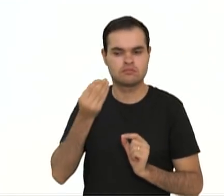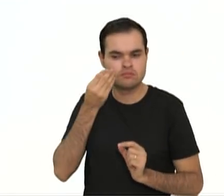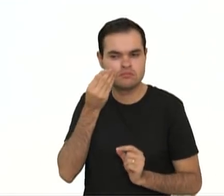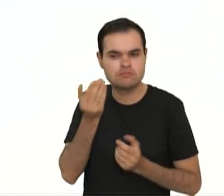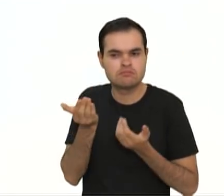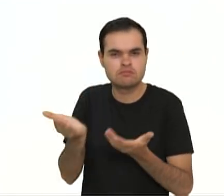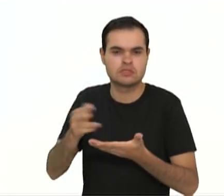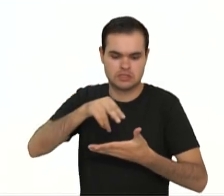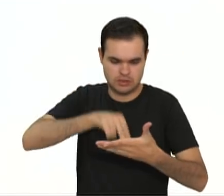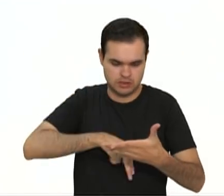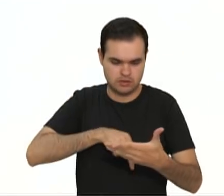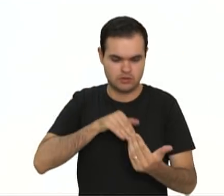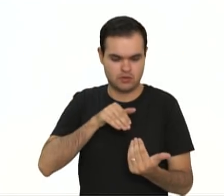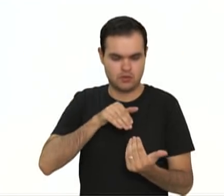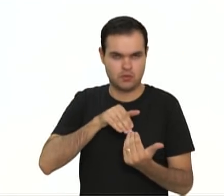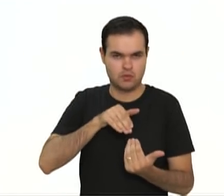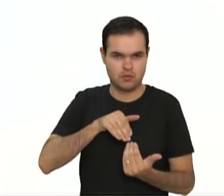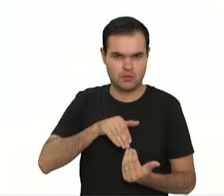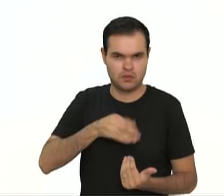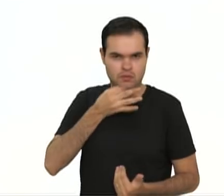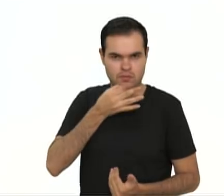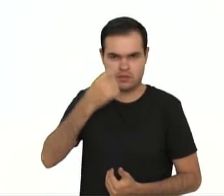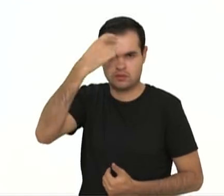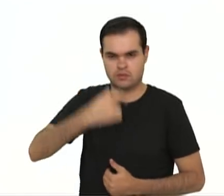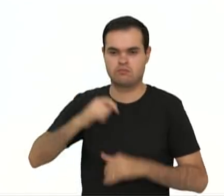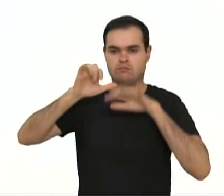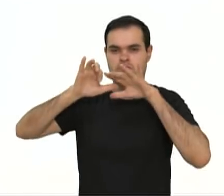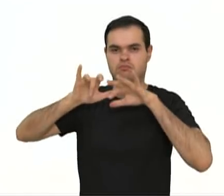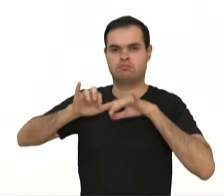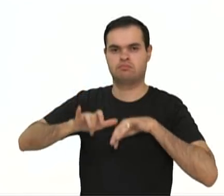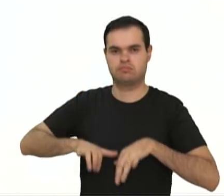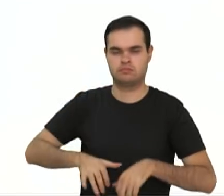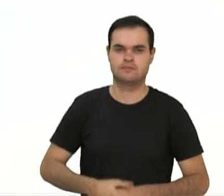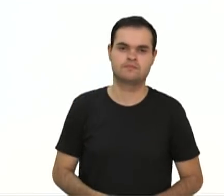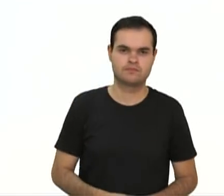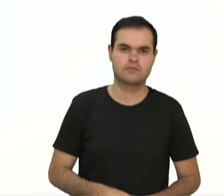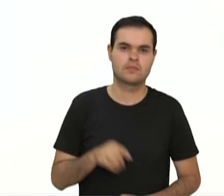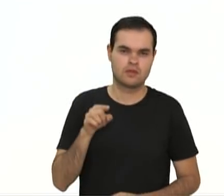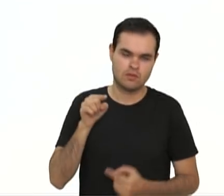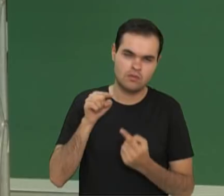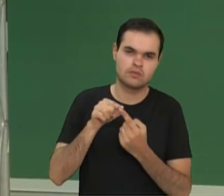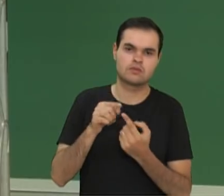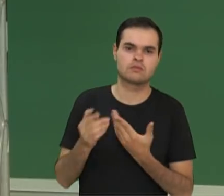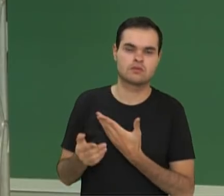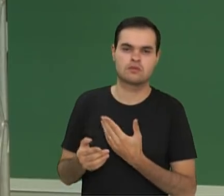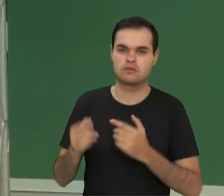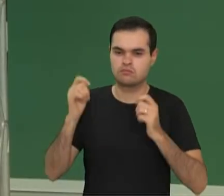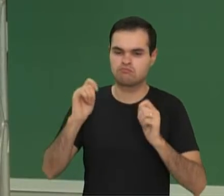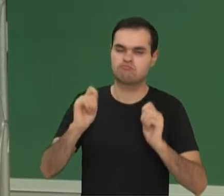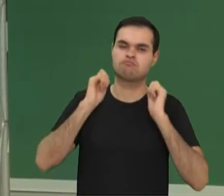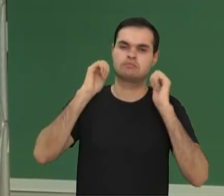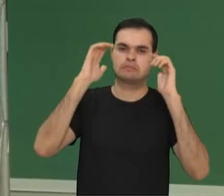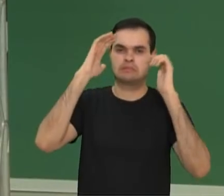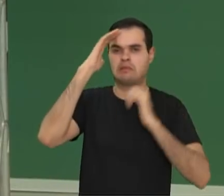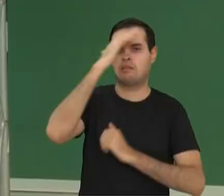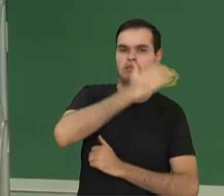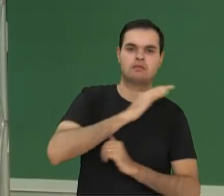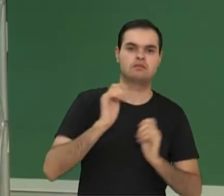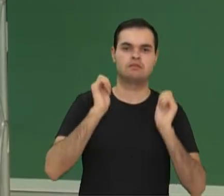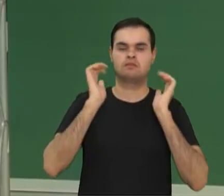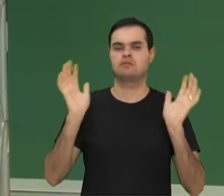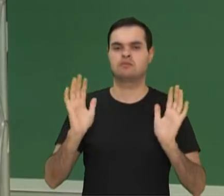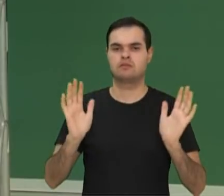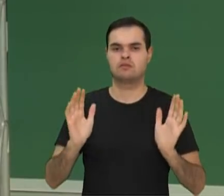prepará-lo para concordar com a opinião do articulista. Esse é o objetivo. Quando ele diz não se iluda, já vimos